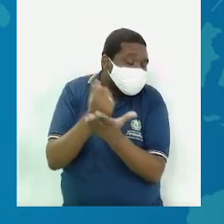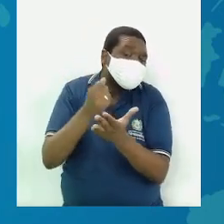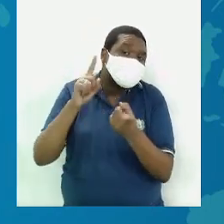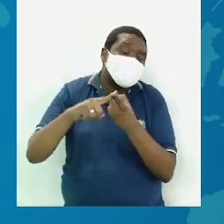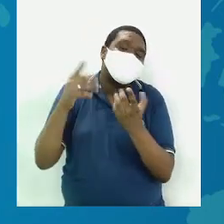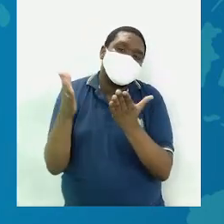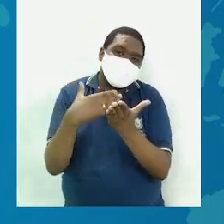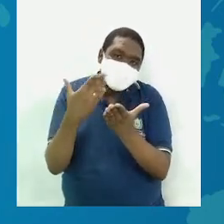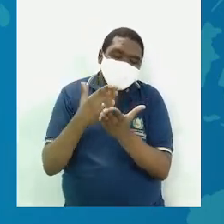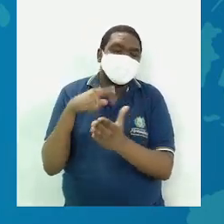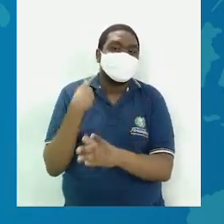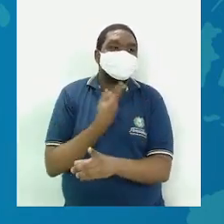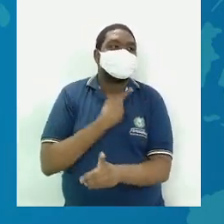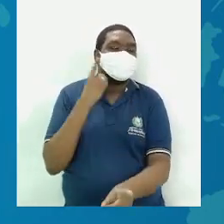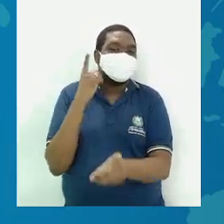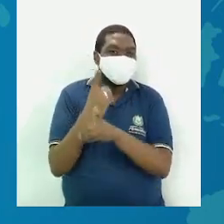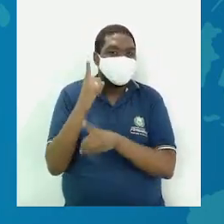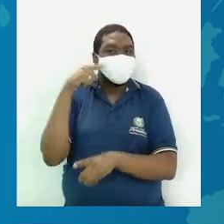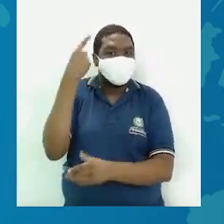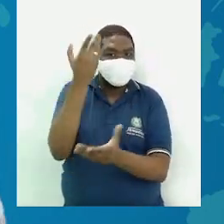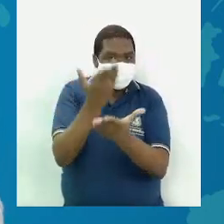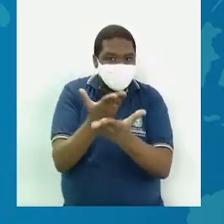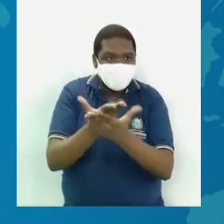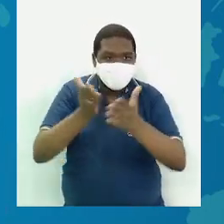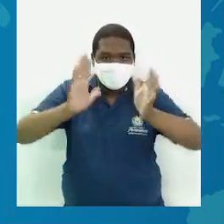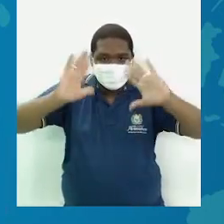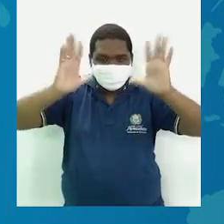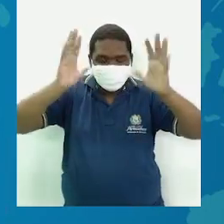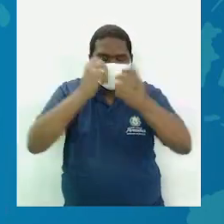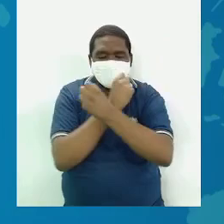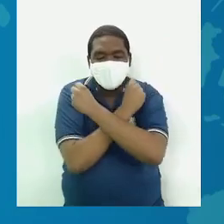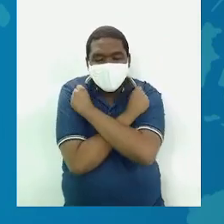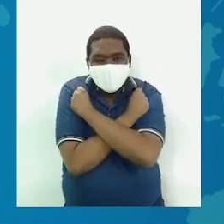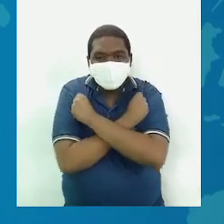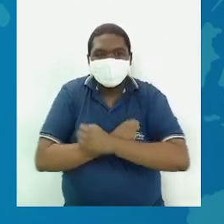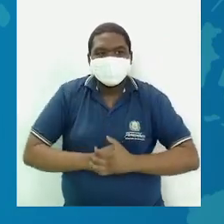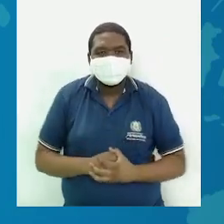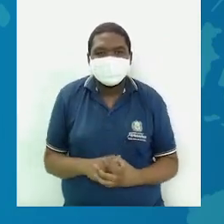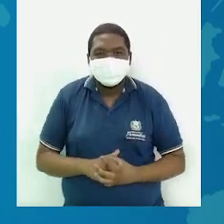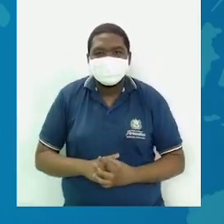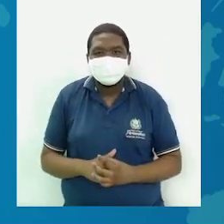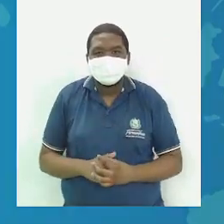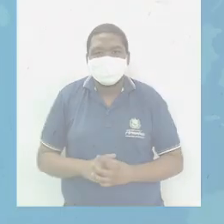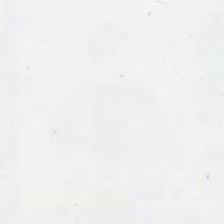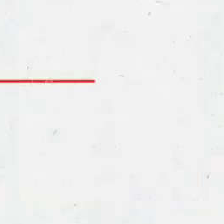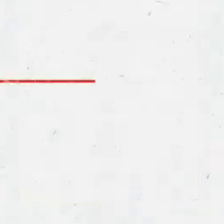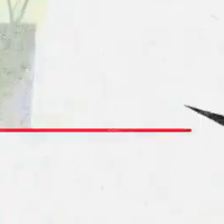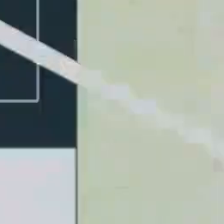livro. E nos reencontraremos na nossa próxima aula. Um abraço, galera. Tchau, tchau.